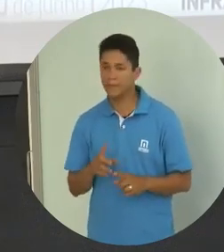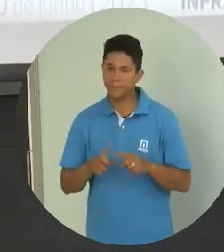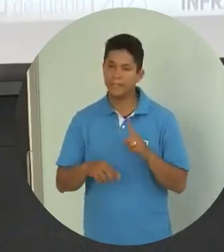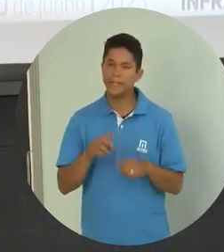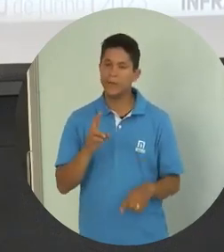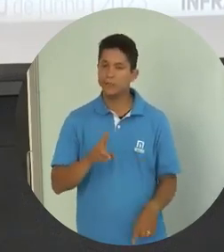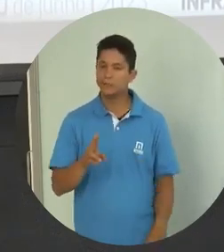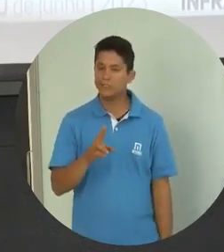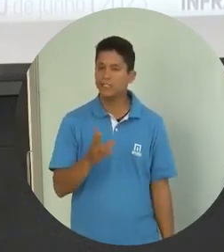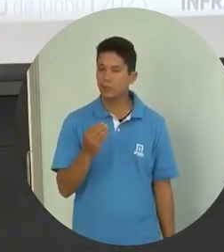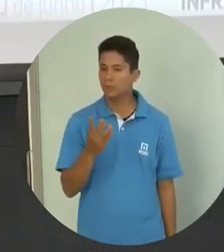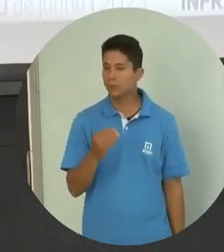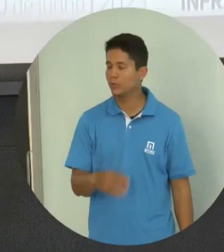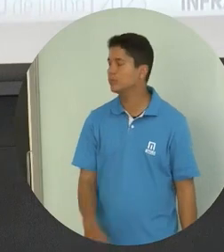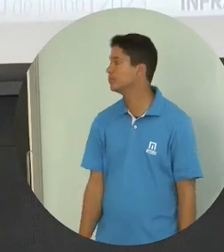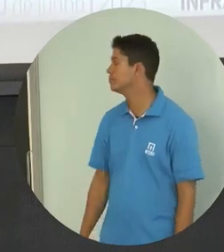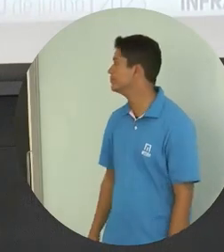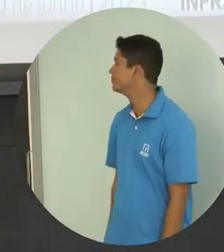utilizado bastante.